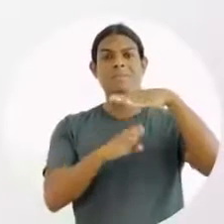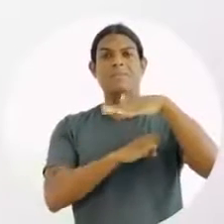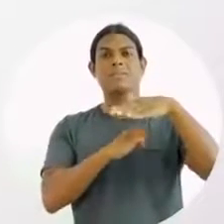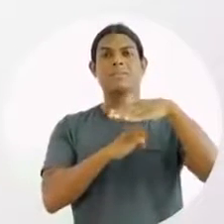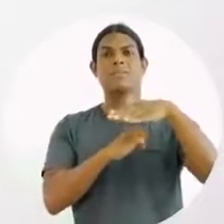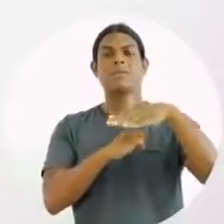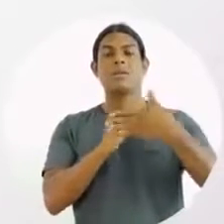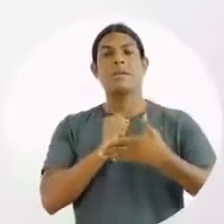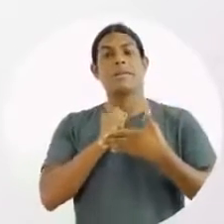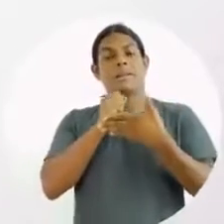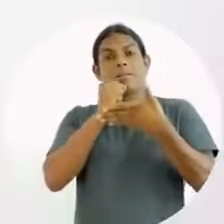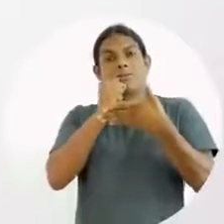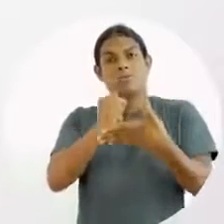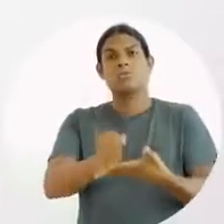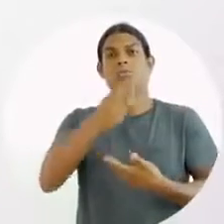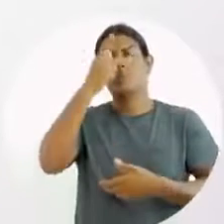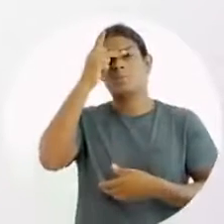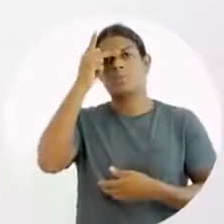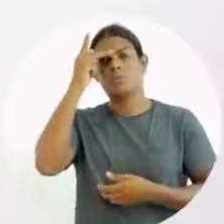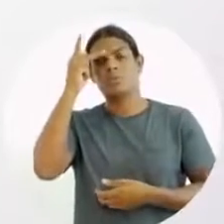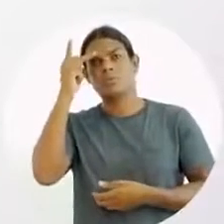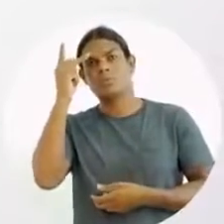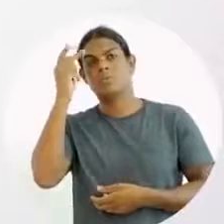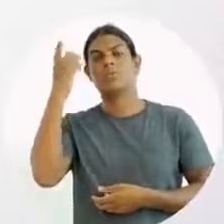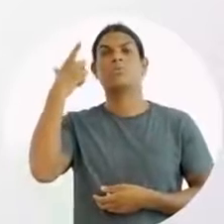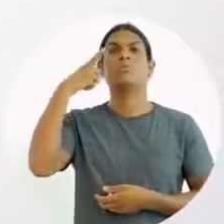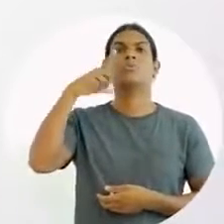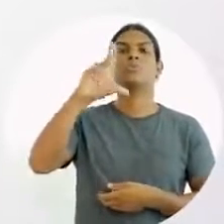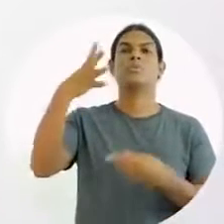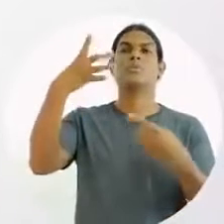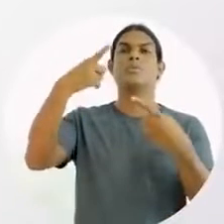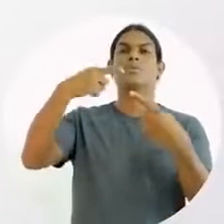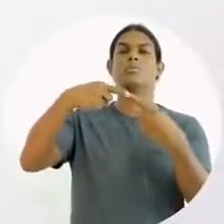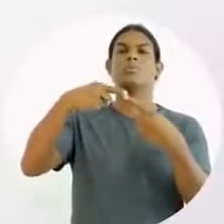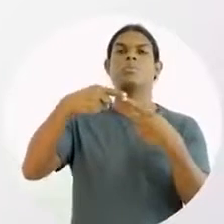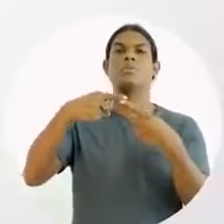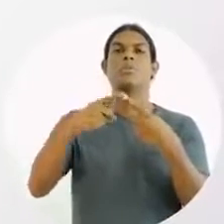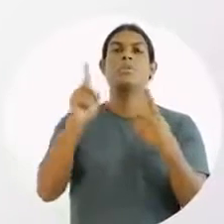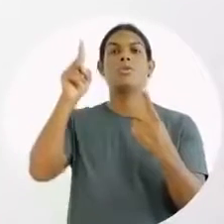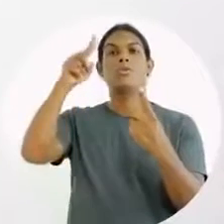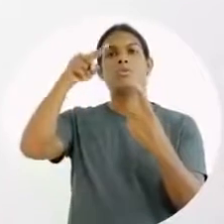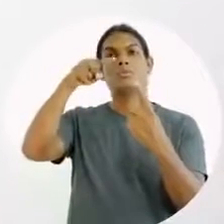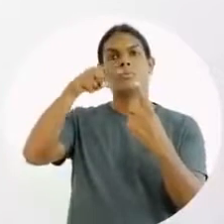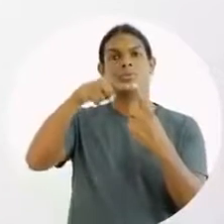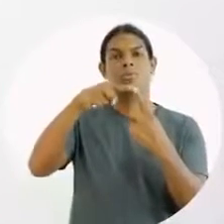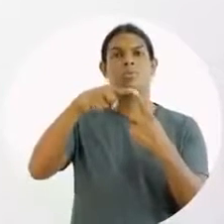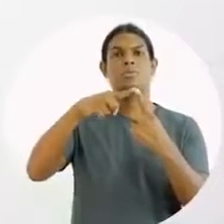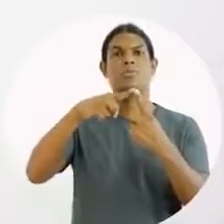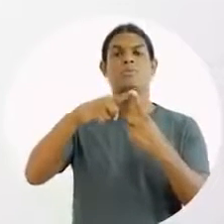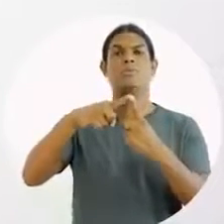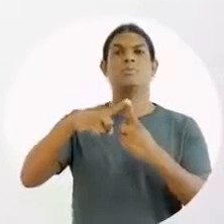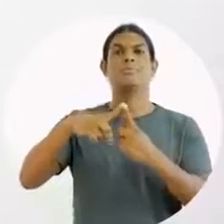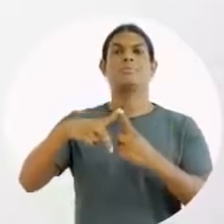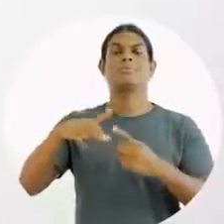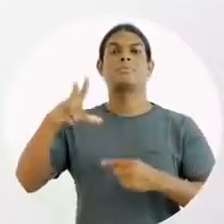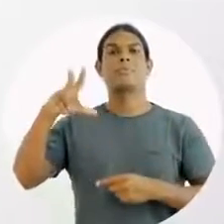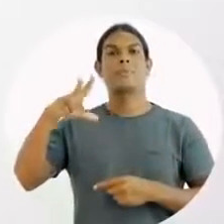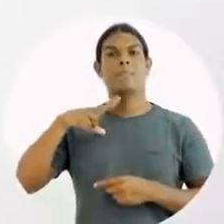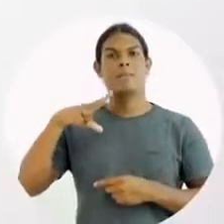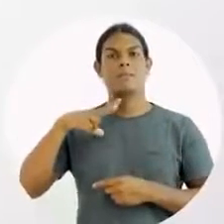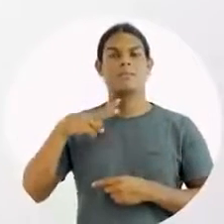consigam alcançar os seus objetivos individuais, as suas necessidades, como também as pessoas são importantes